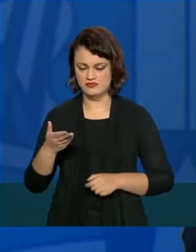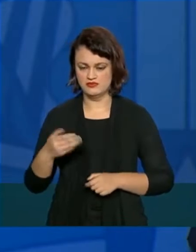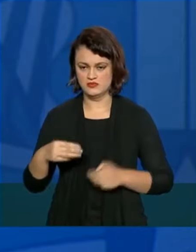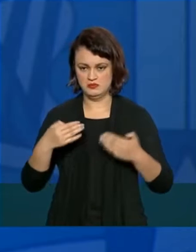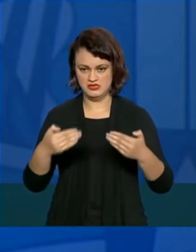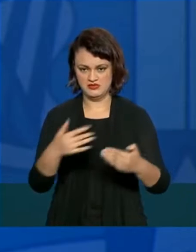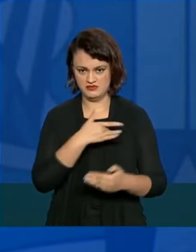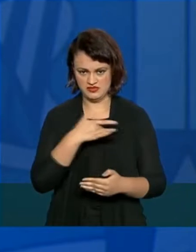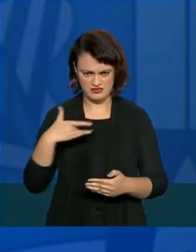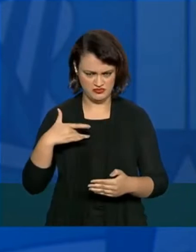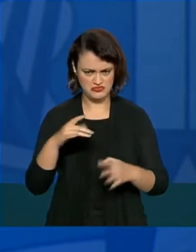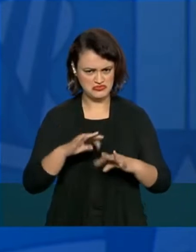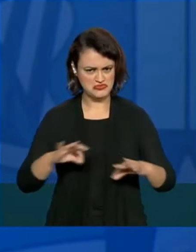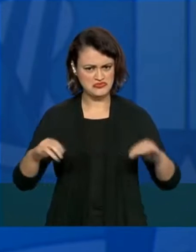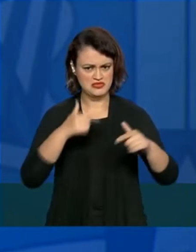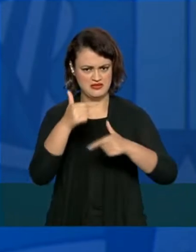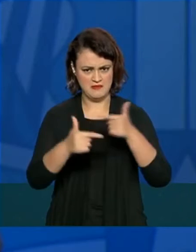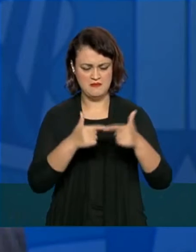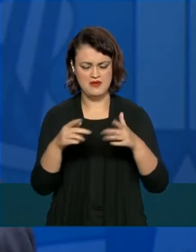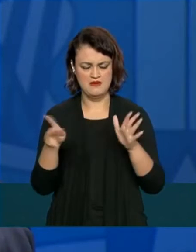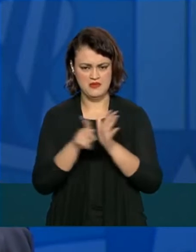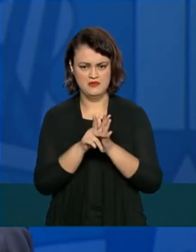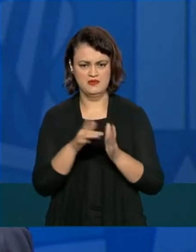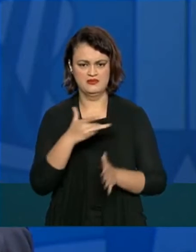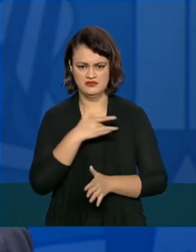os profissionais de saúde e do Governo Federal.